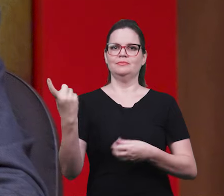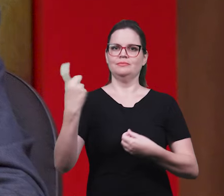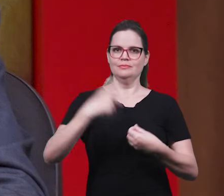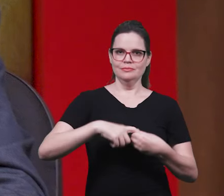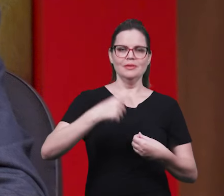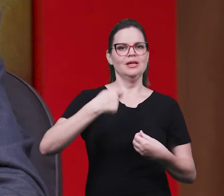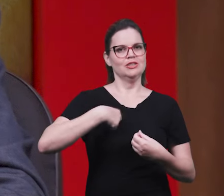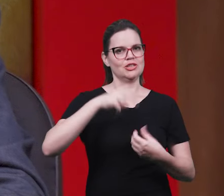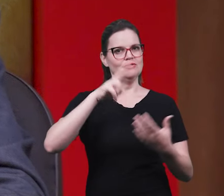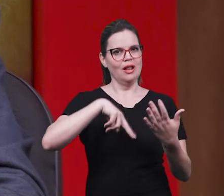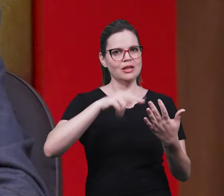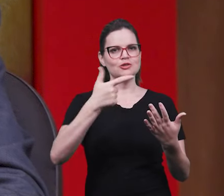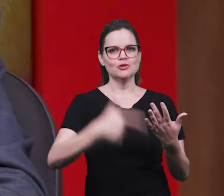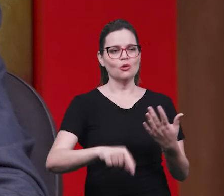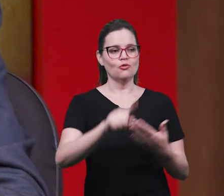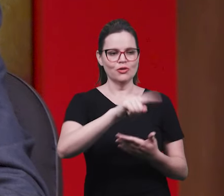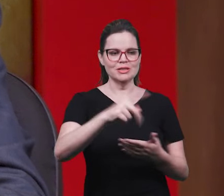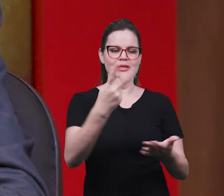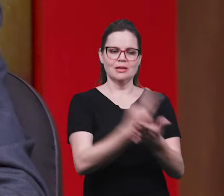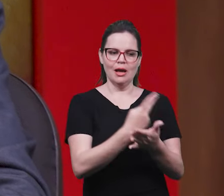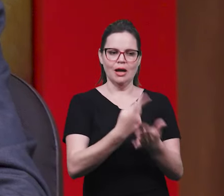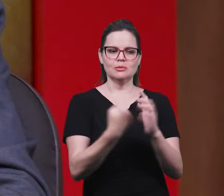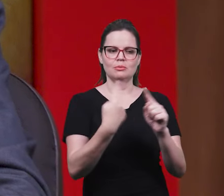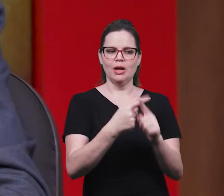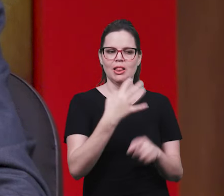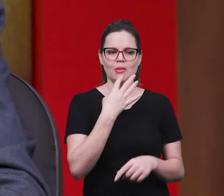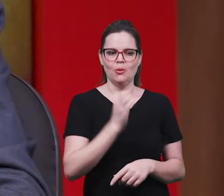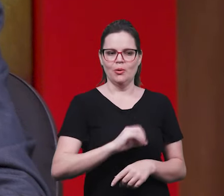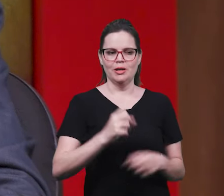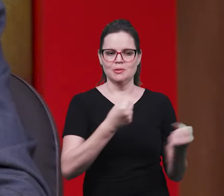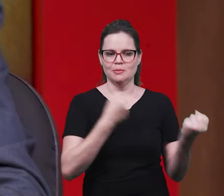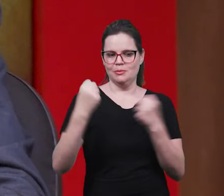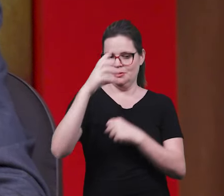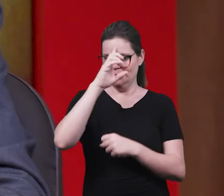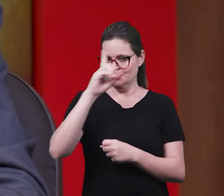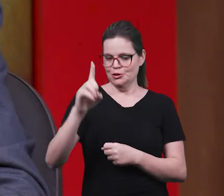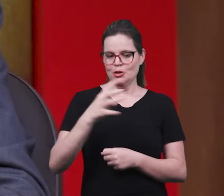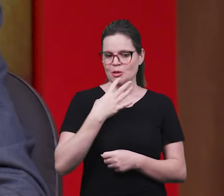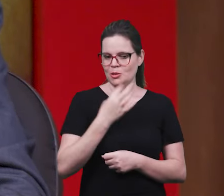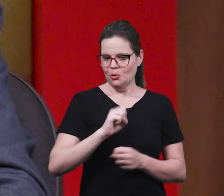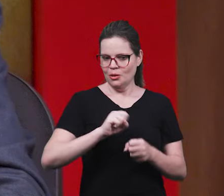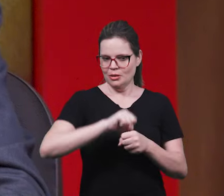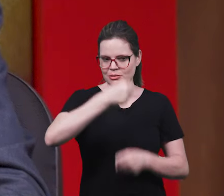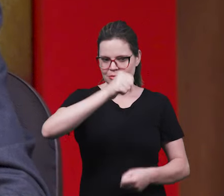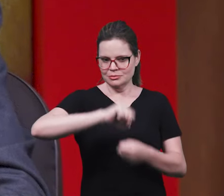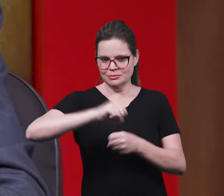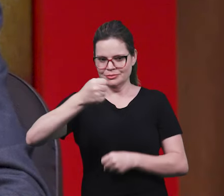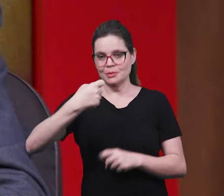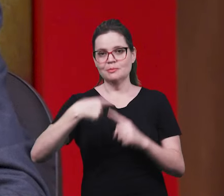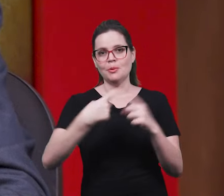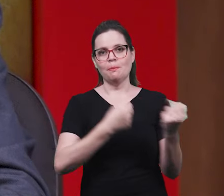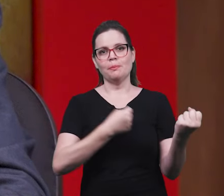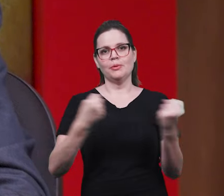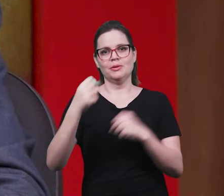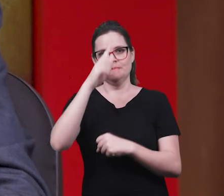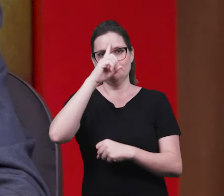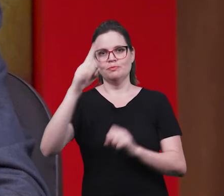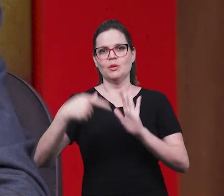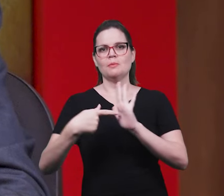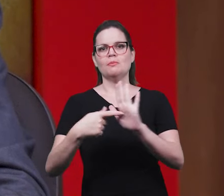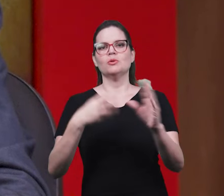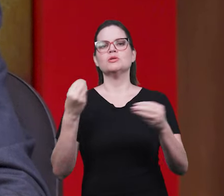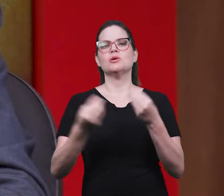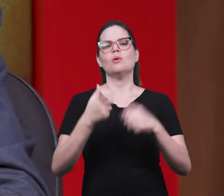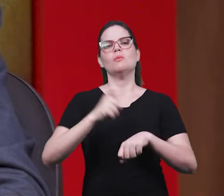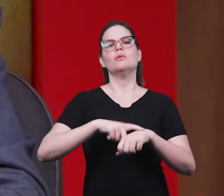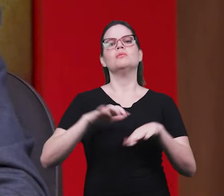não conhecendo as Escrituras nem o poder de Deus. E o poder de Deus se manifestou onde? Manifestou na ressurreição. É o energéia. É para a